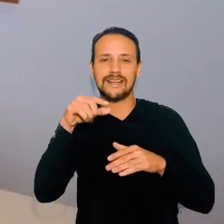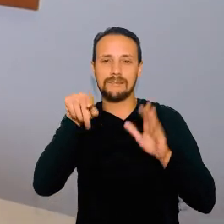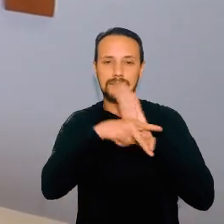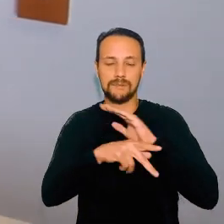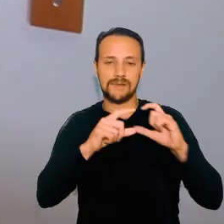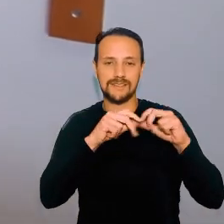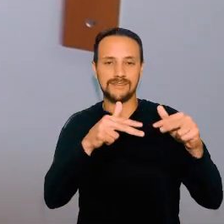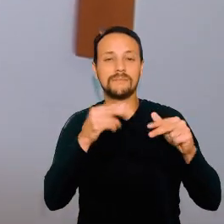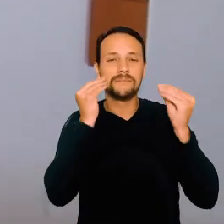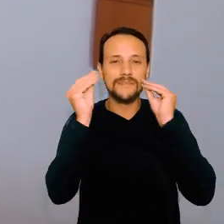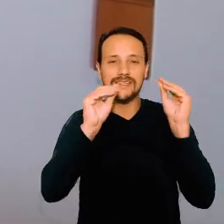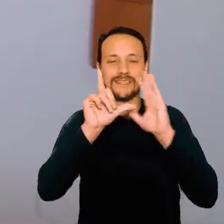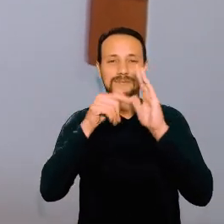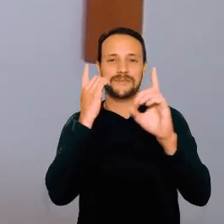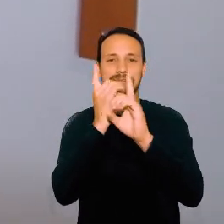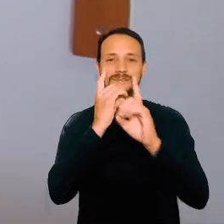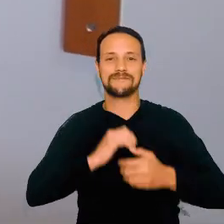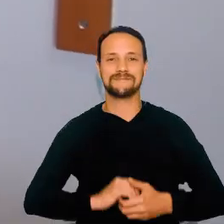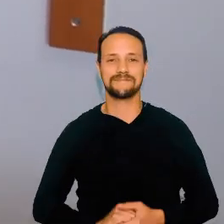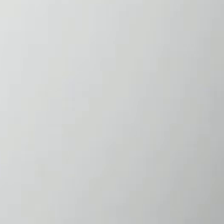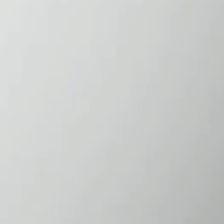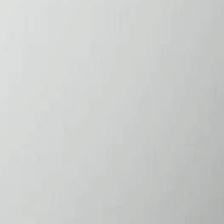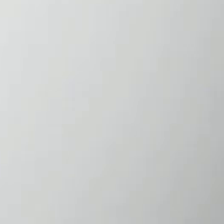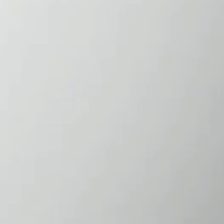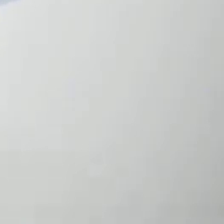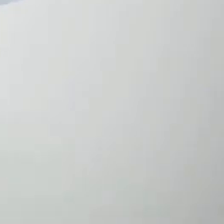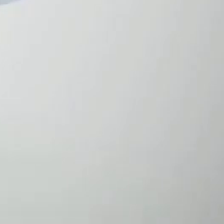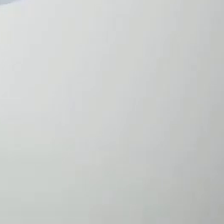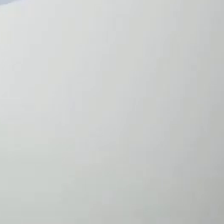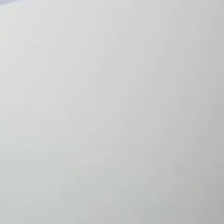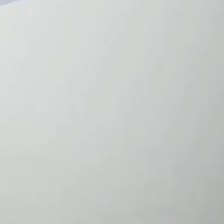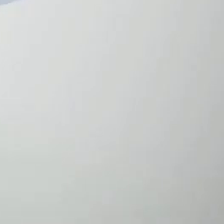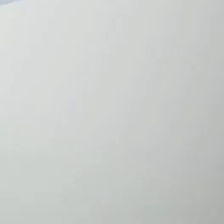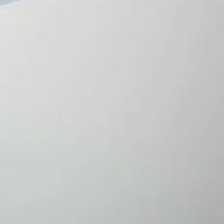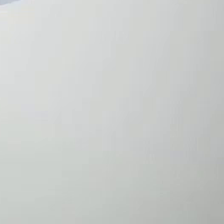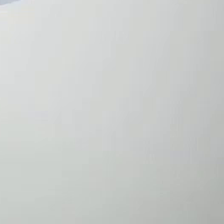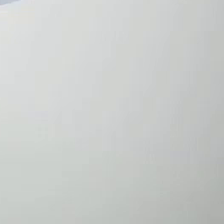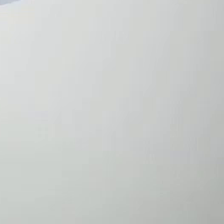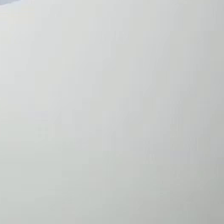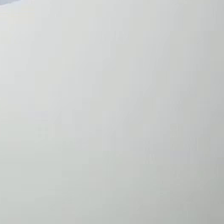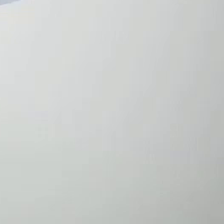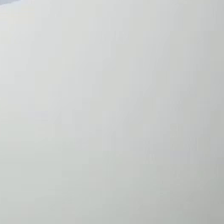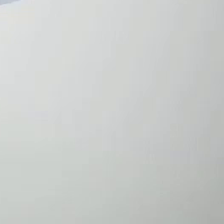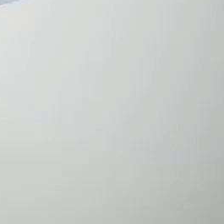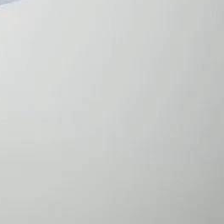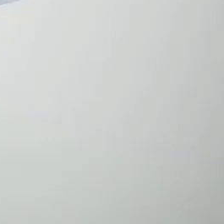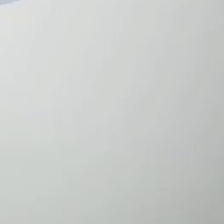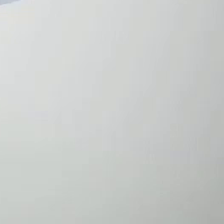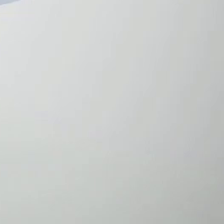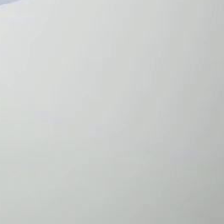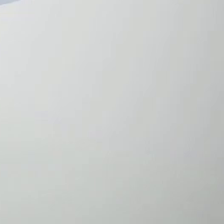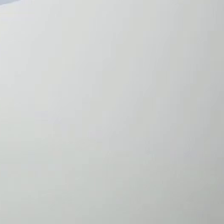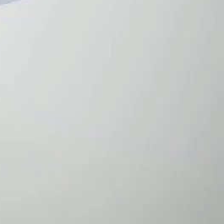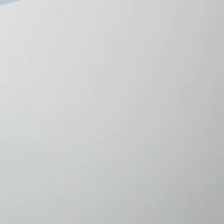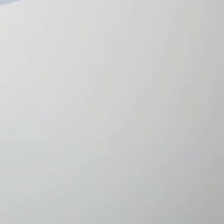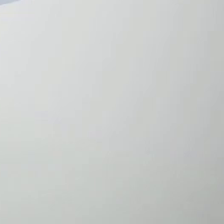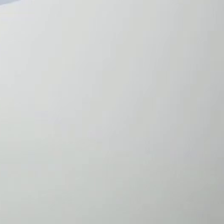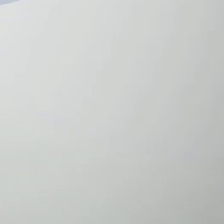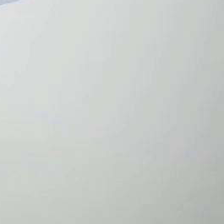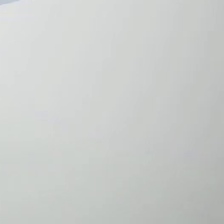dela. Estamos resgatando agora uma atividade que é super significativa, que é o biscuit, que ela fazia antes, né? Então a gente tá